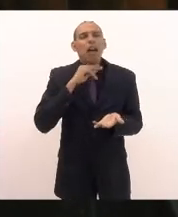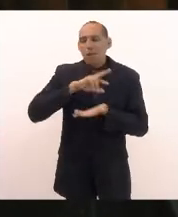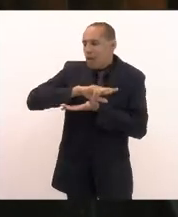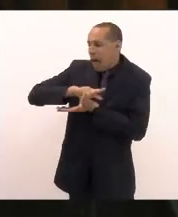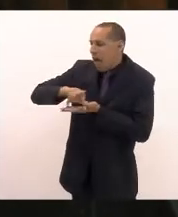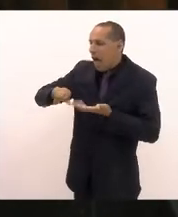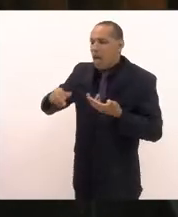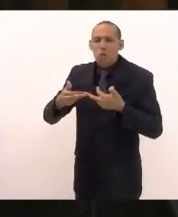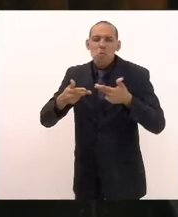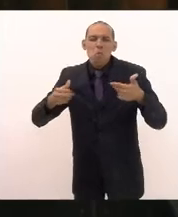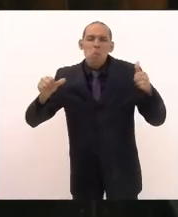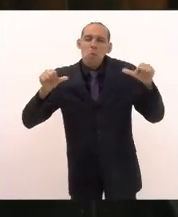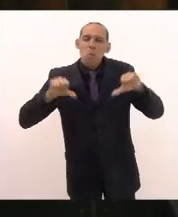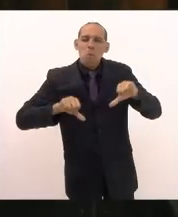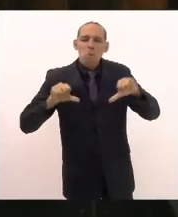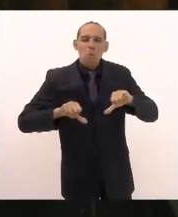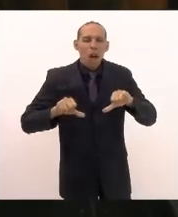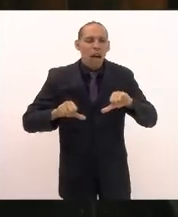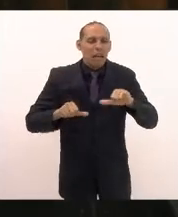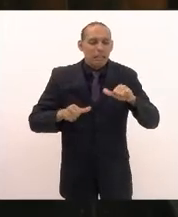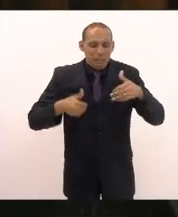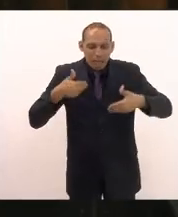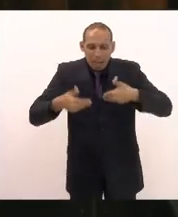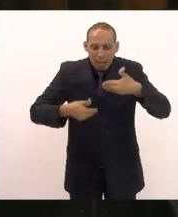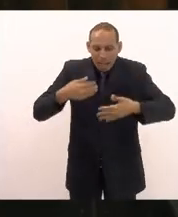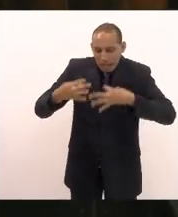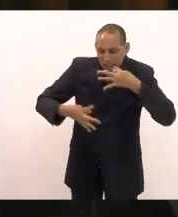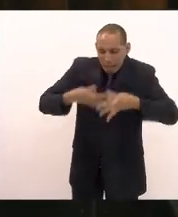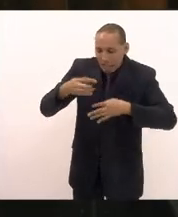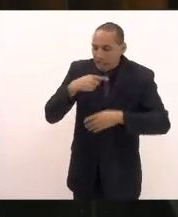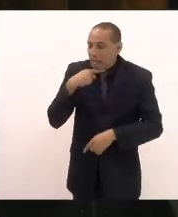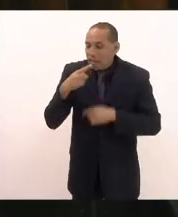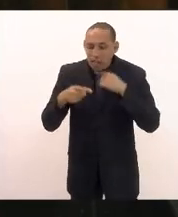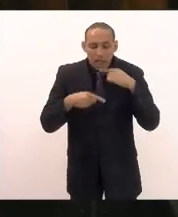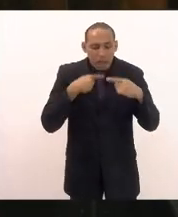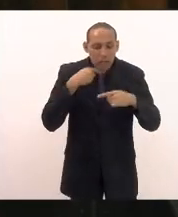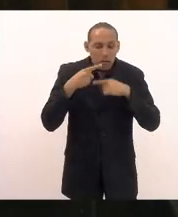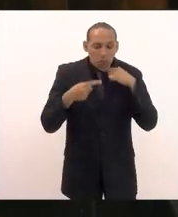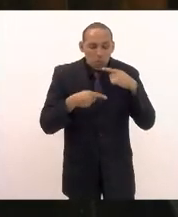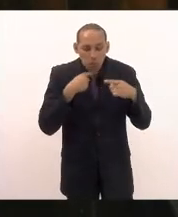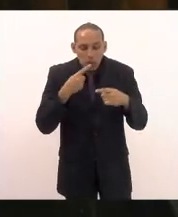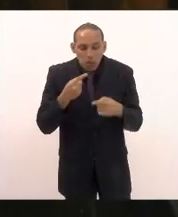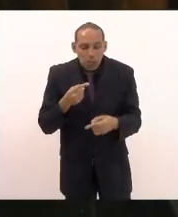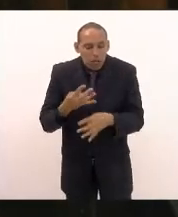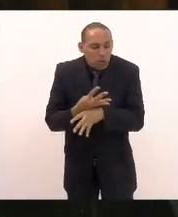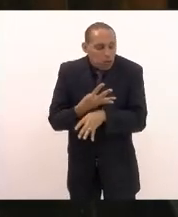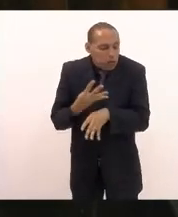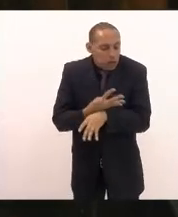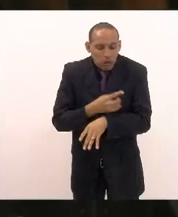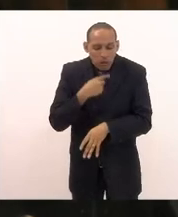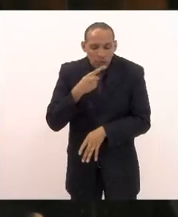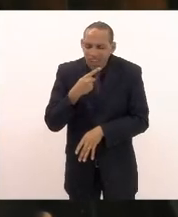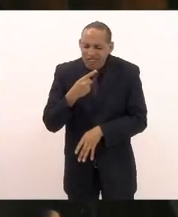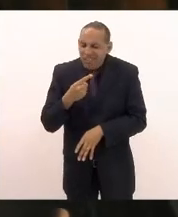más inclinações, e não somente não conseguiam, eles não queriam.